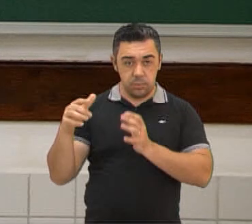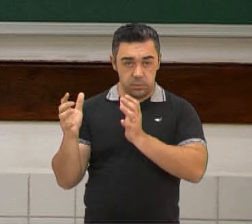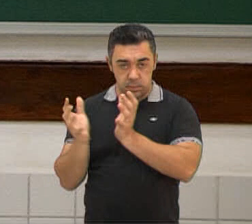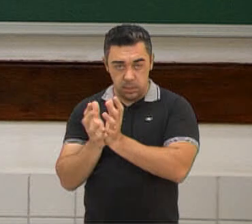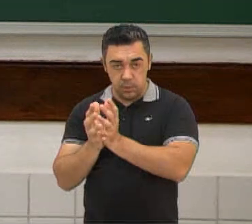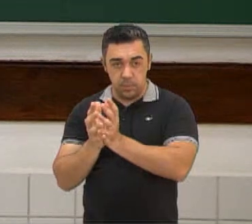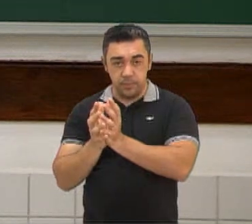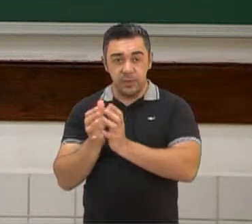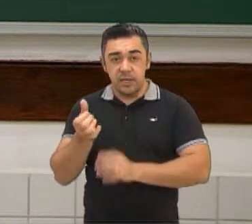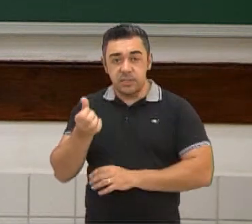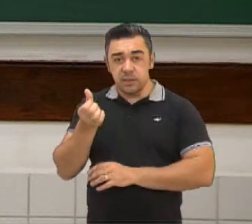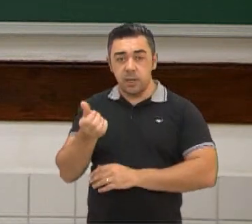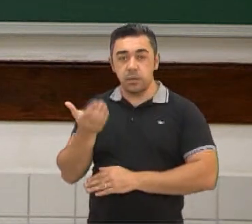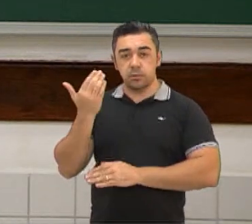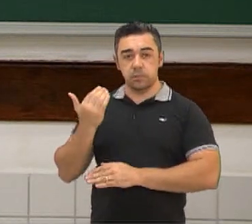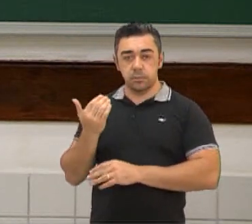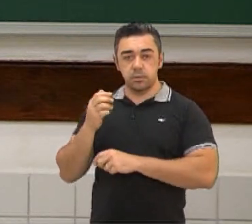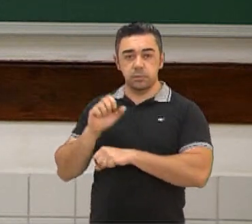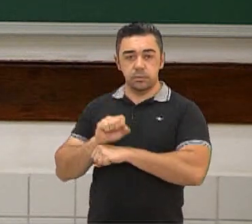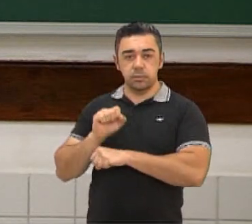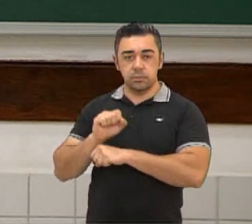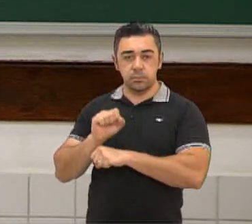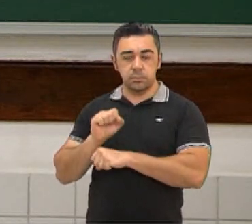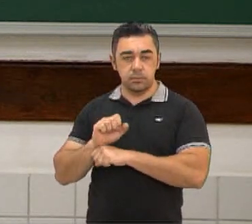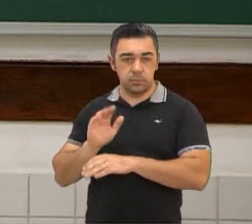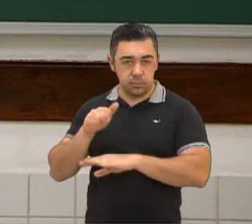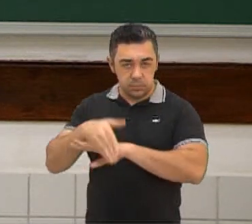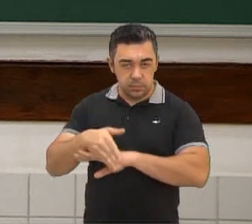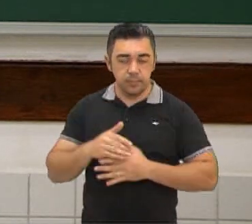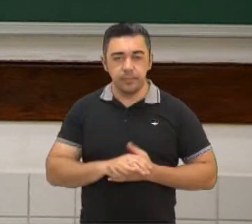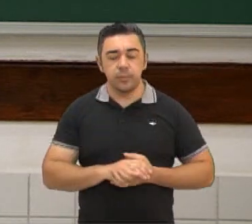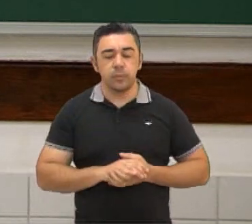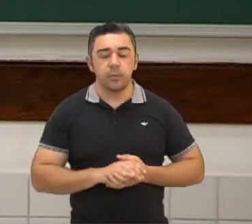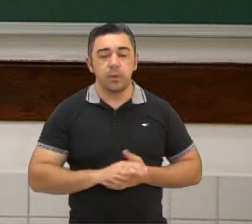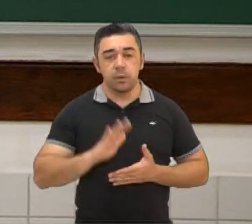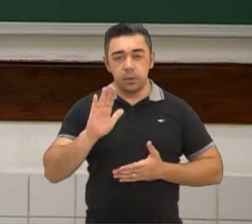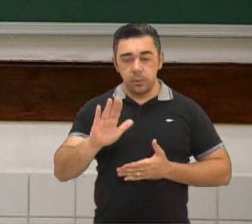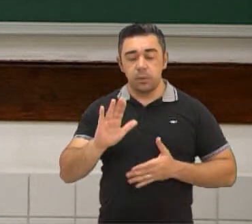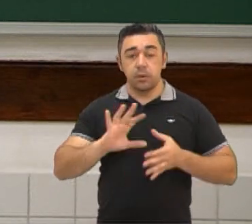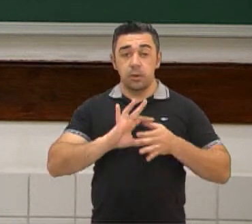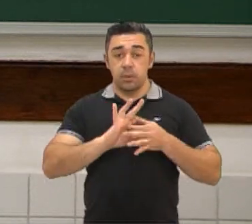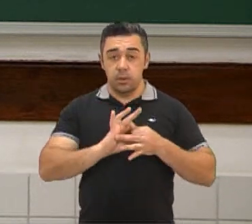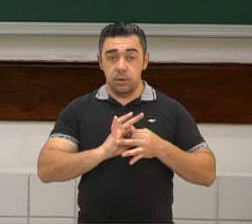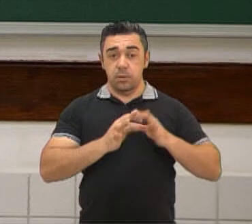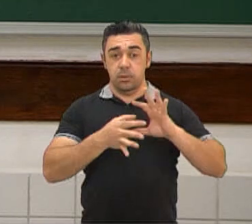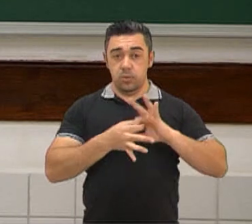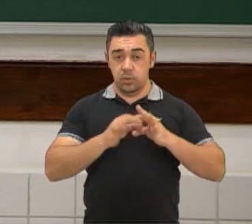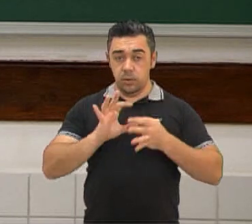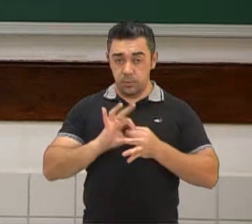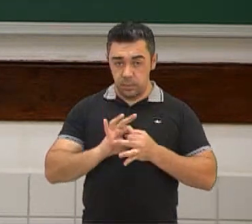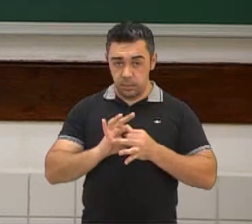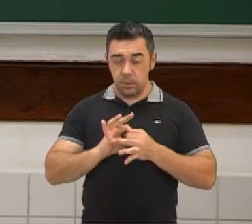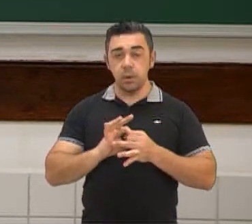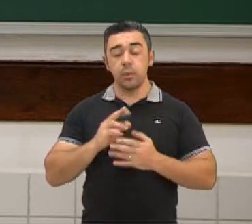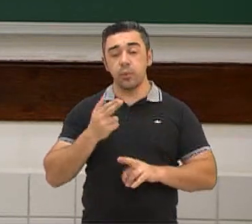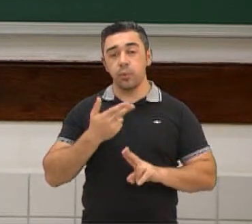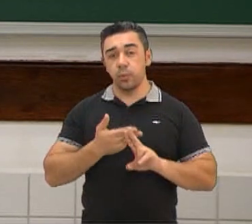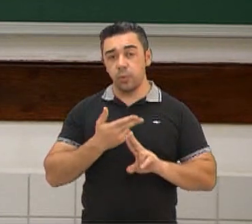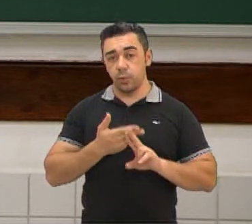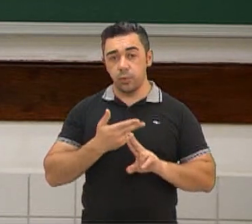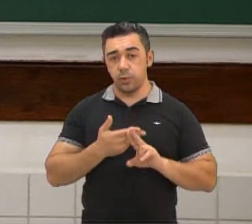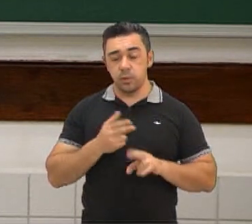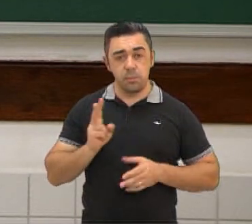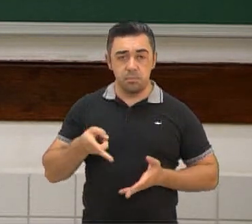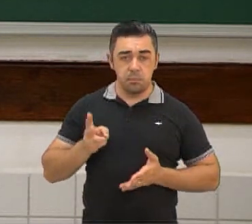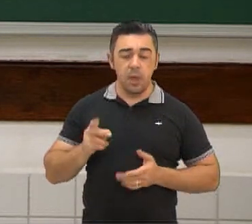suplentes. Normalmente, na Olimpíada, a competição de polo aquático usa a